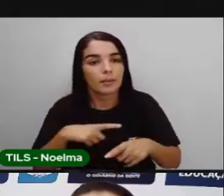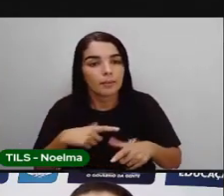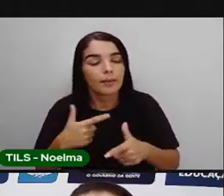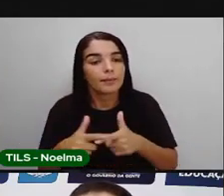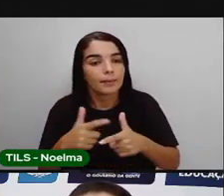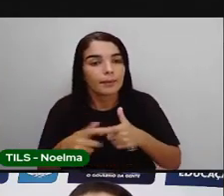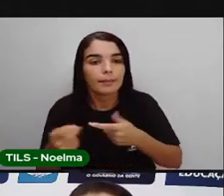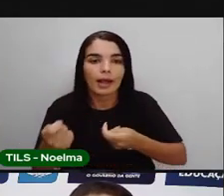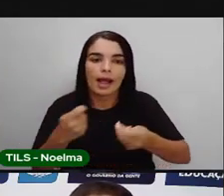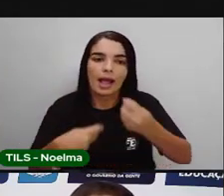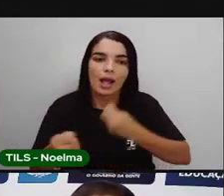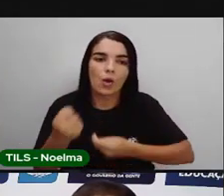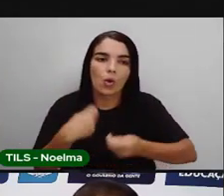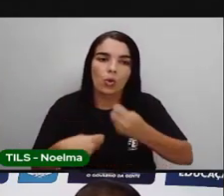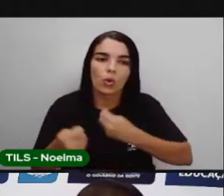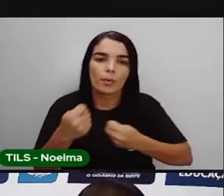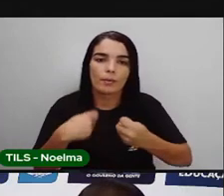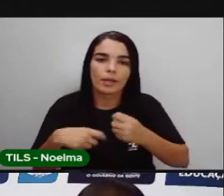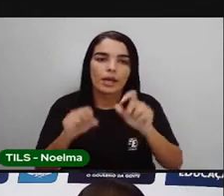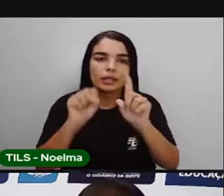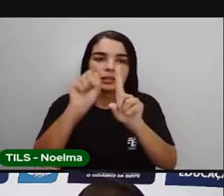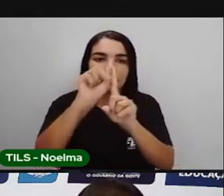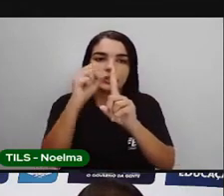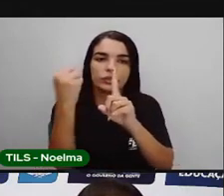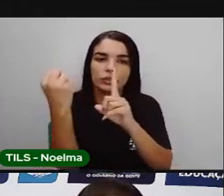economia e a sociedade.